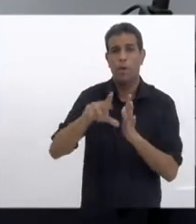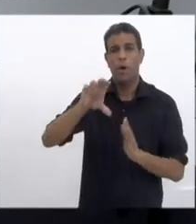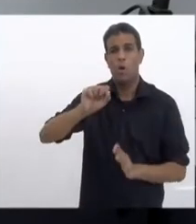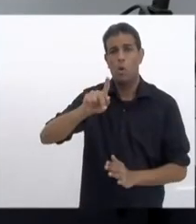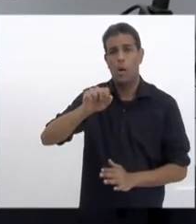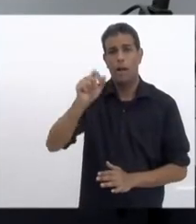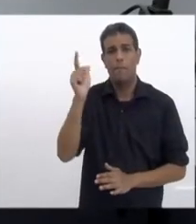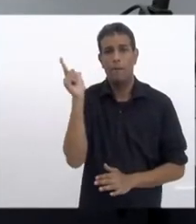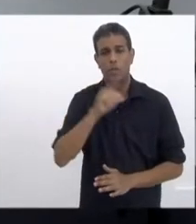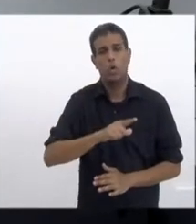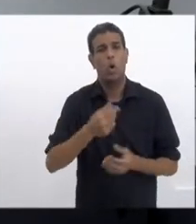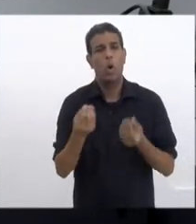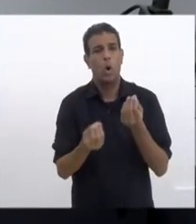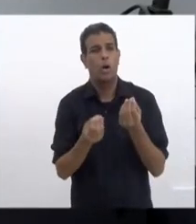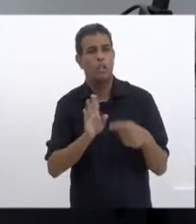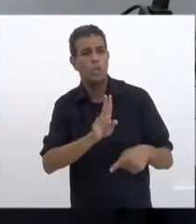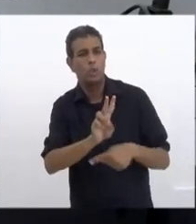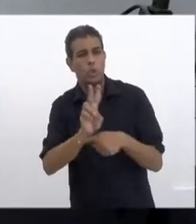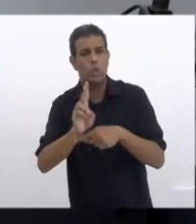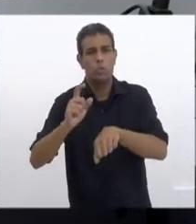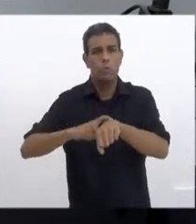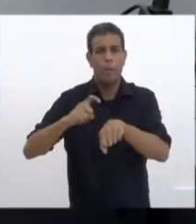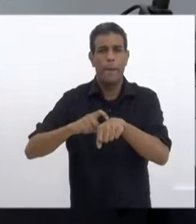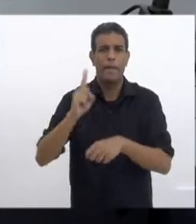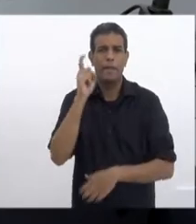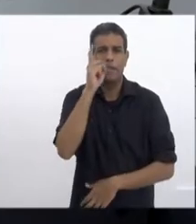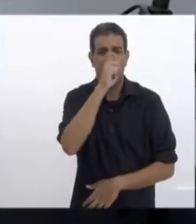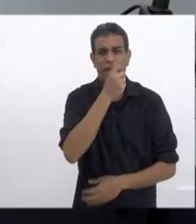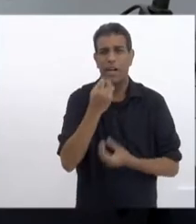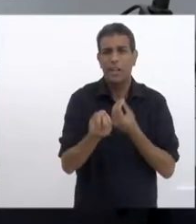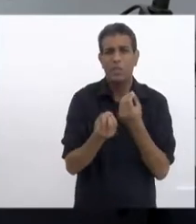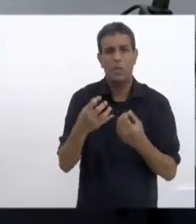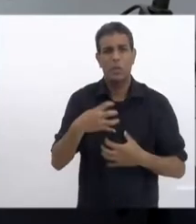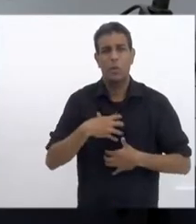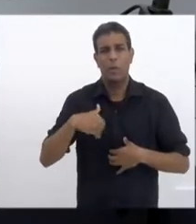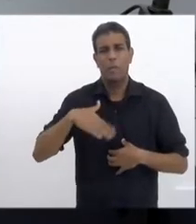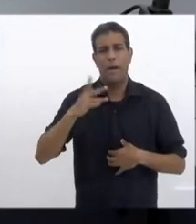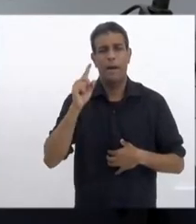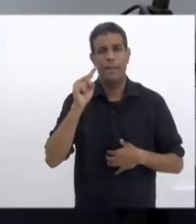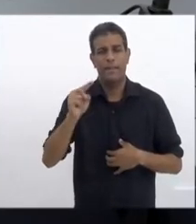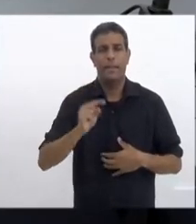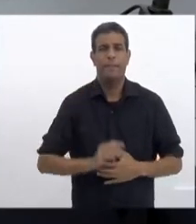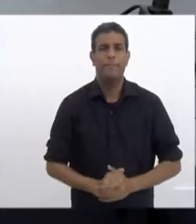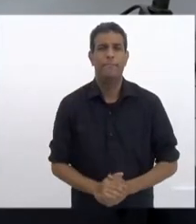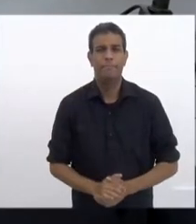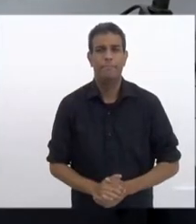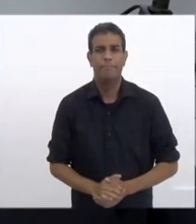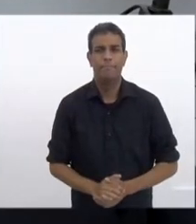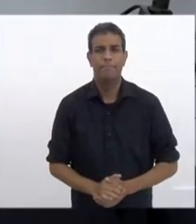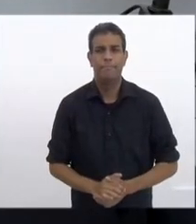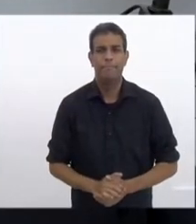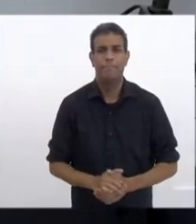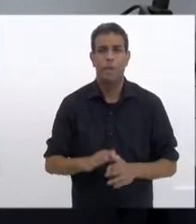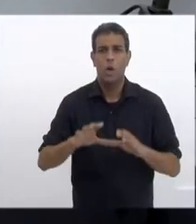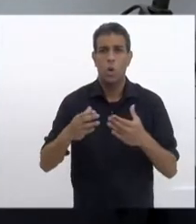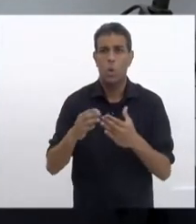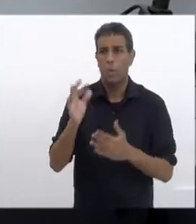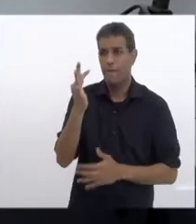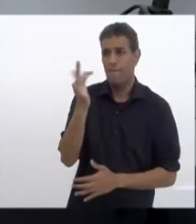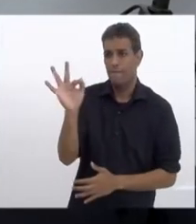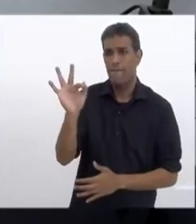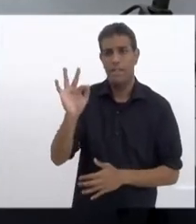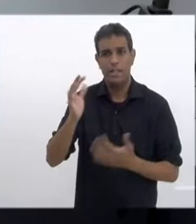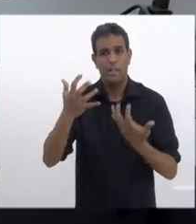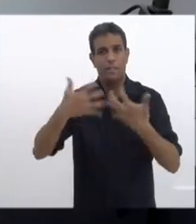bom até tirar essa pessoa desse momento de dificuldade maior. Né? Então, o papel da federação é esse, né? É